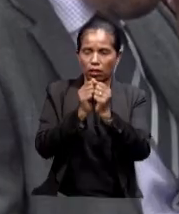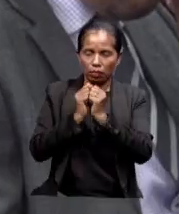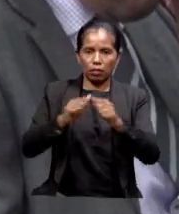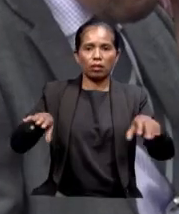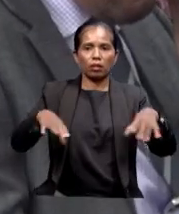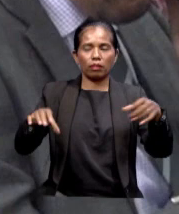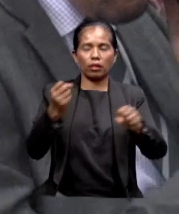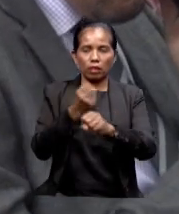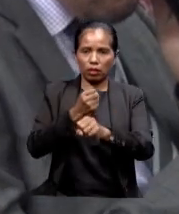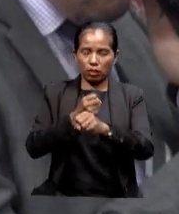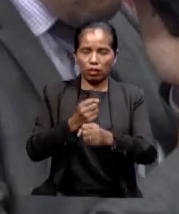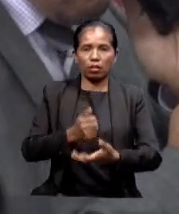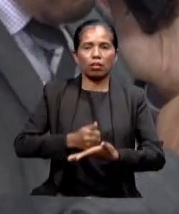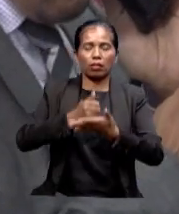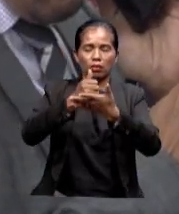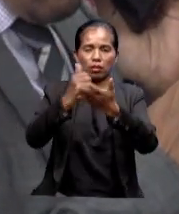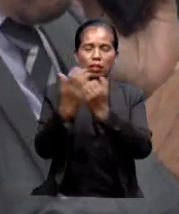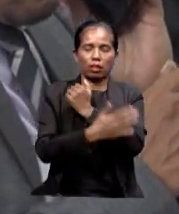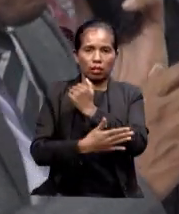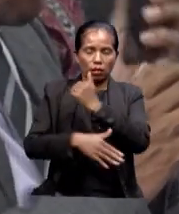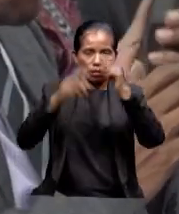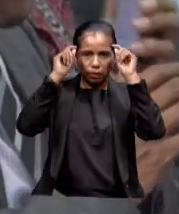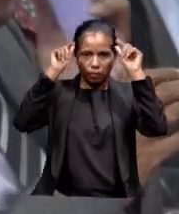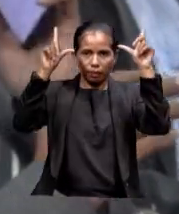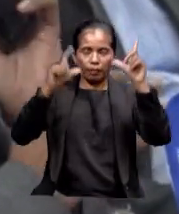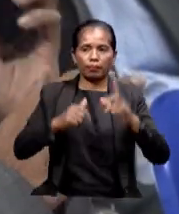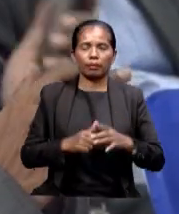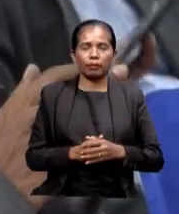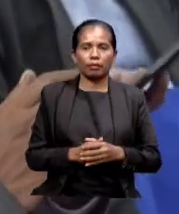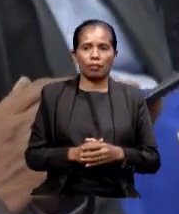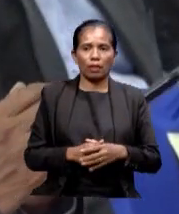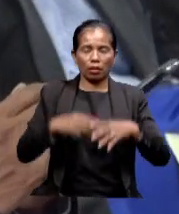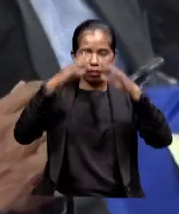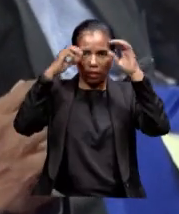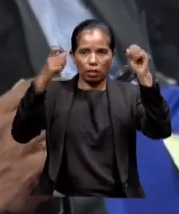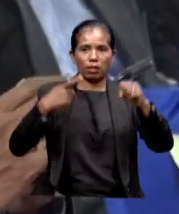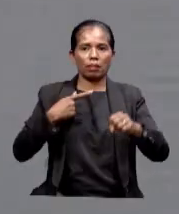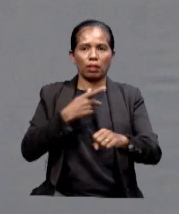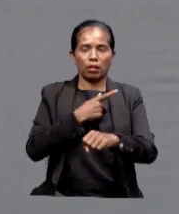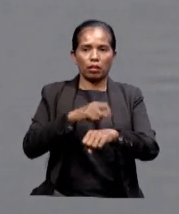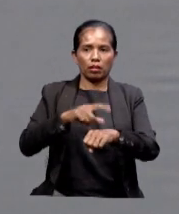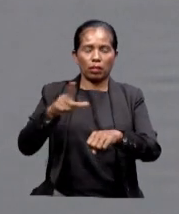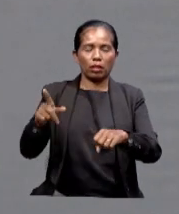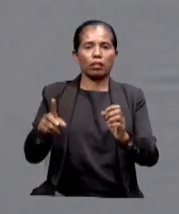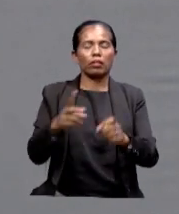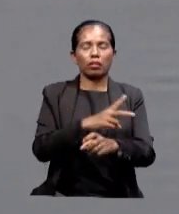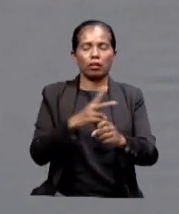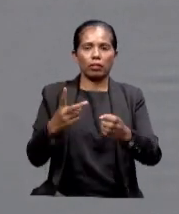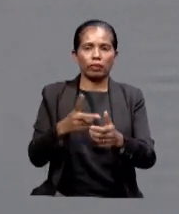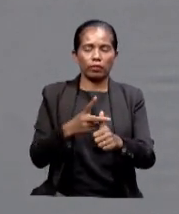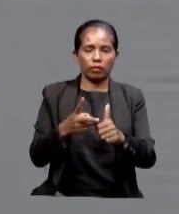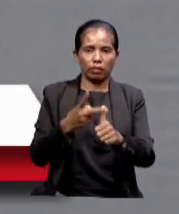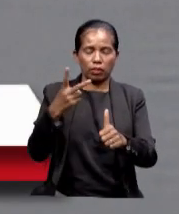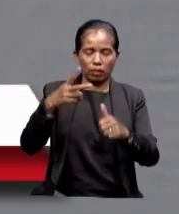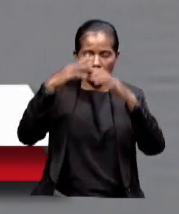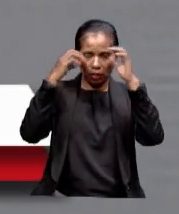serviço macas, onde servir na São Timor-Leste. Na presidente do Parlamento, vice-presidente Sira, líder bancário Sira, distinta